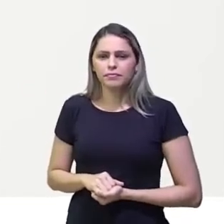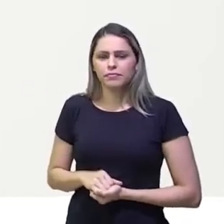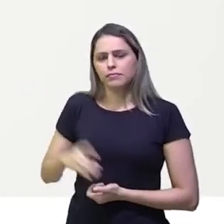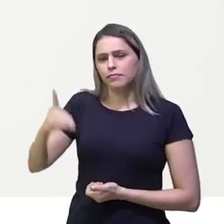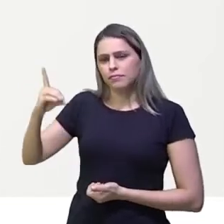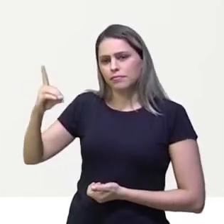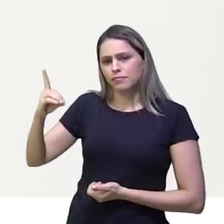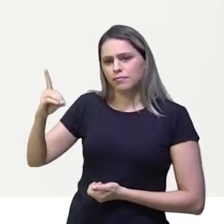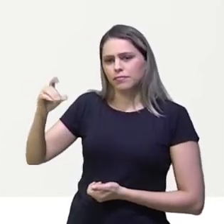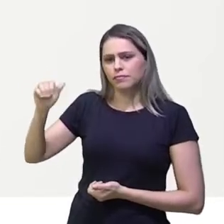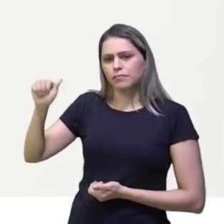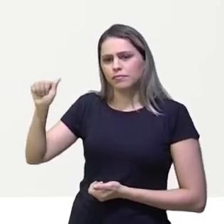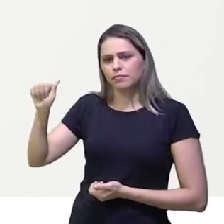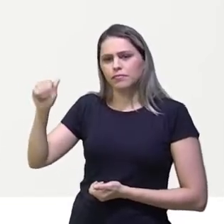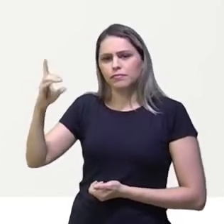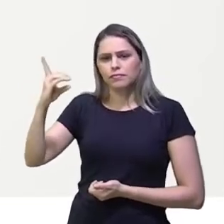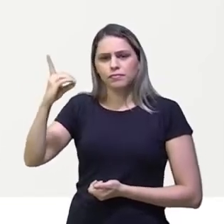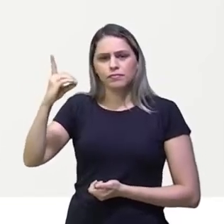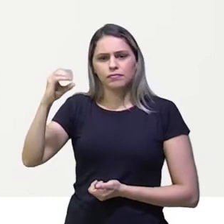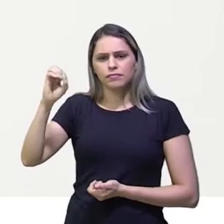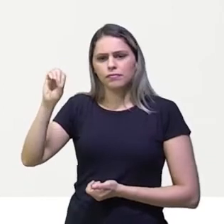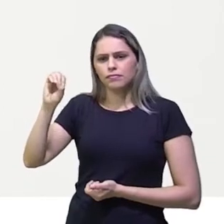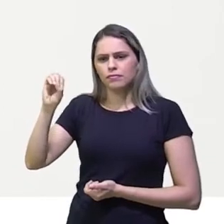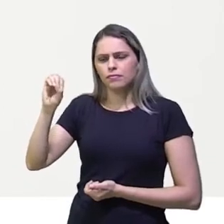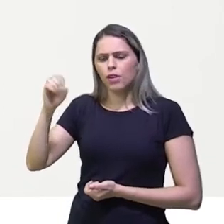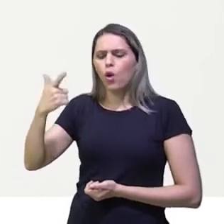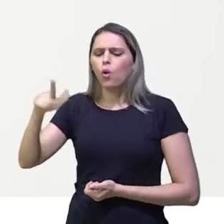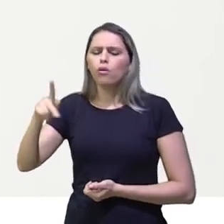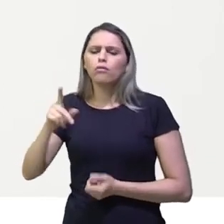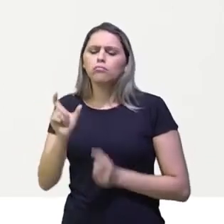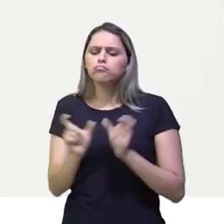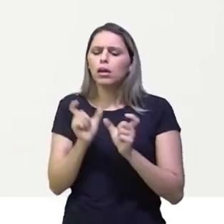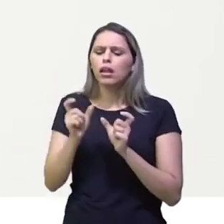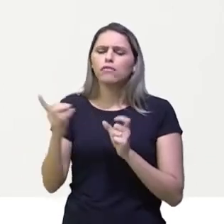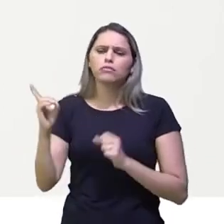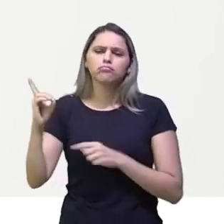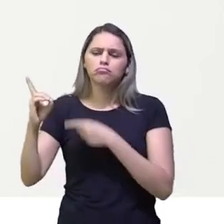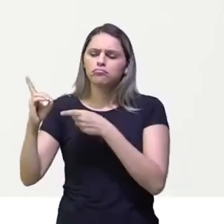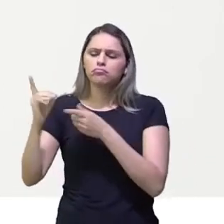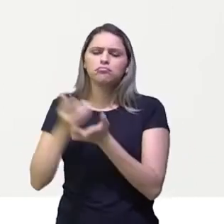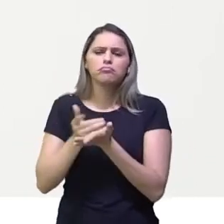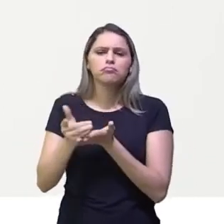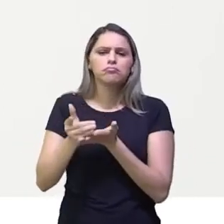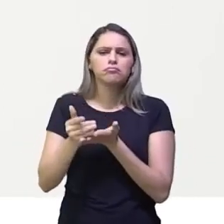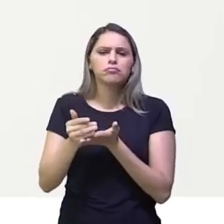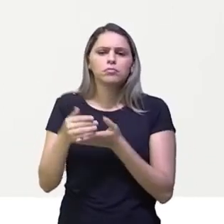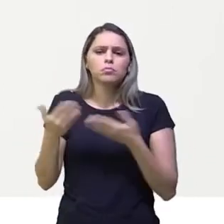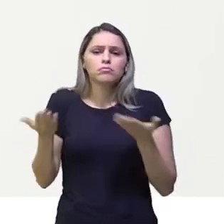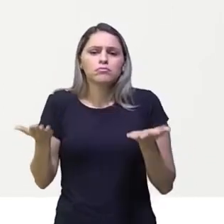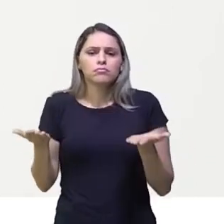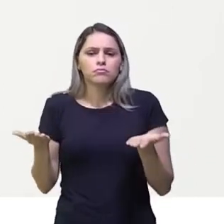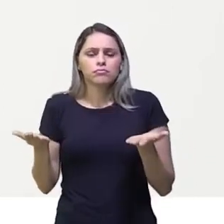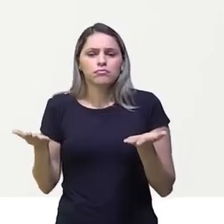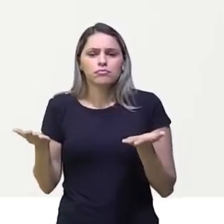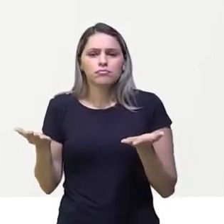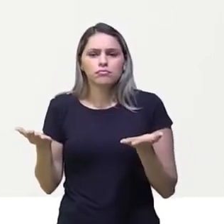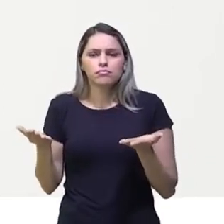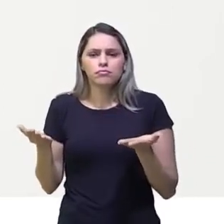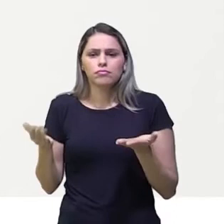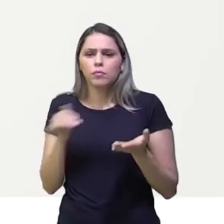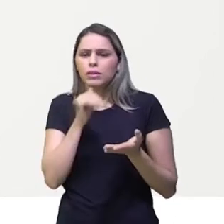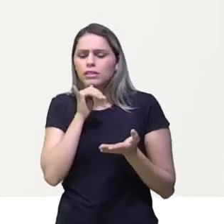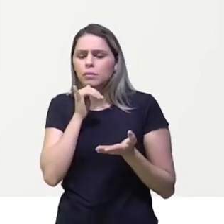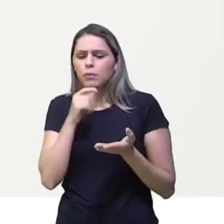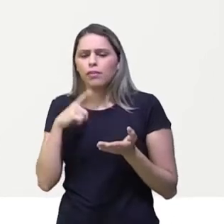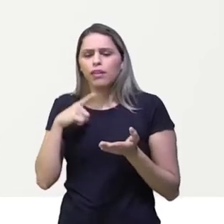Dado. Me diga aí, mais uma palavrinha com a letra D. Quem pode me dizer? Que nós temos aí nas mãos? Com